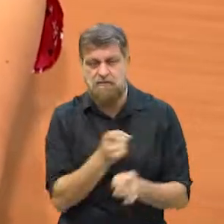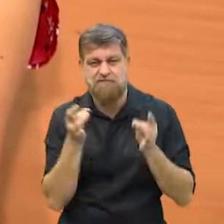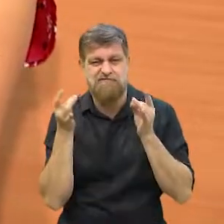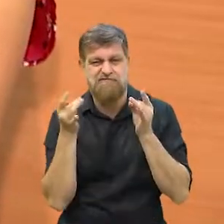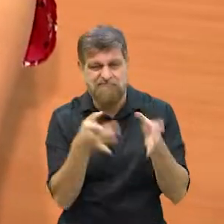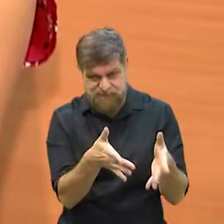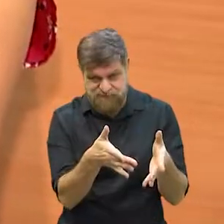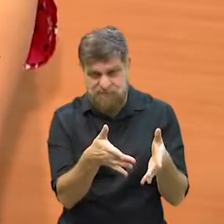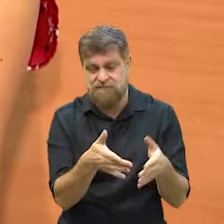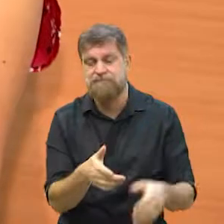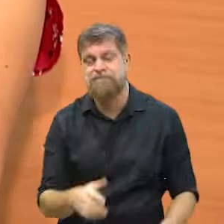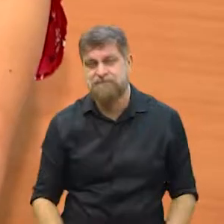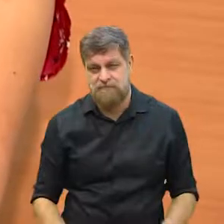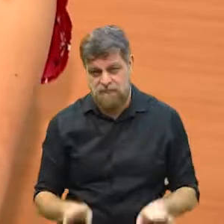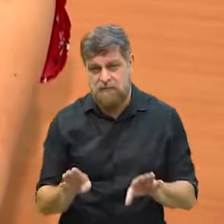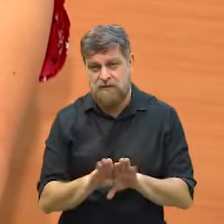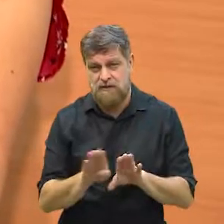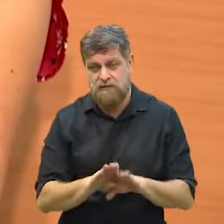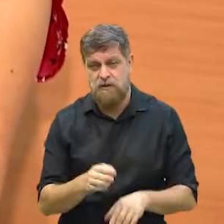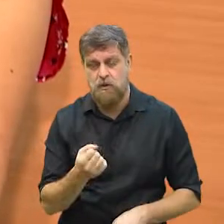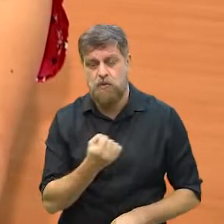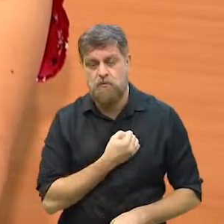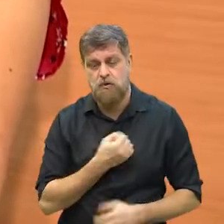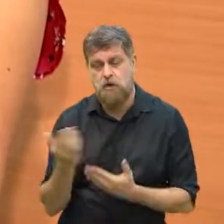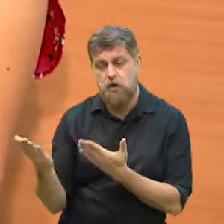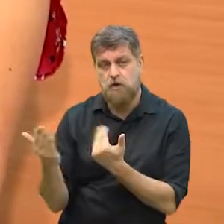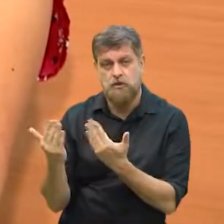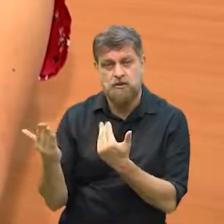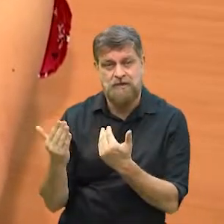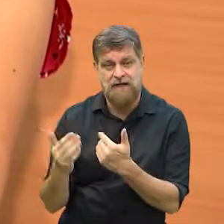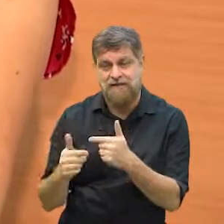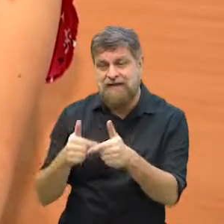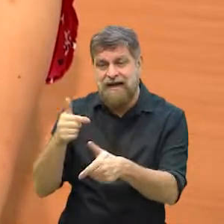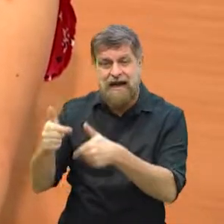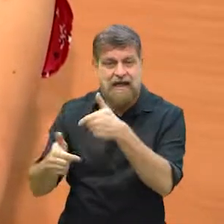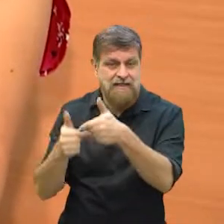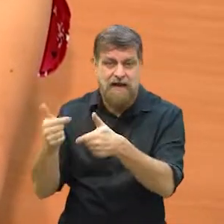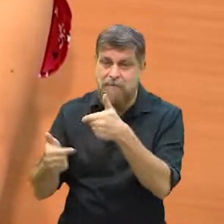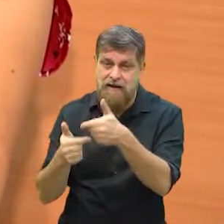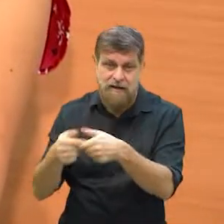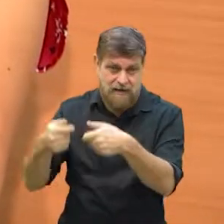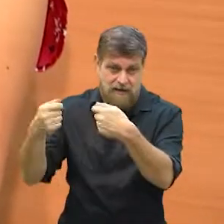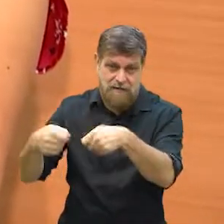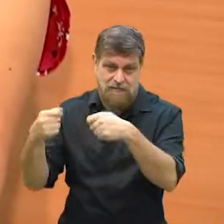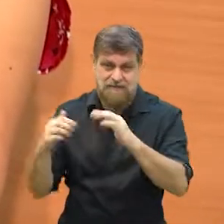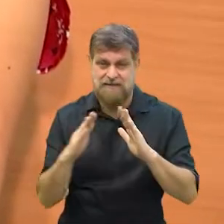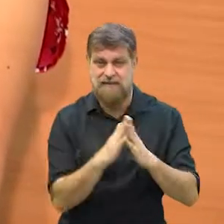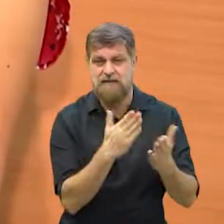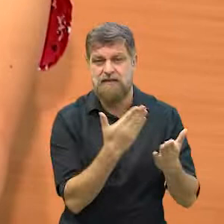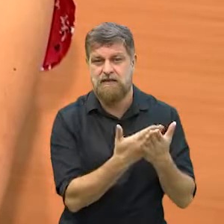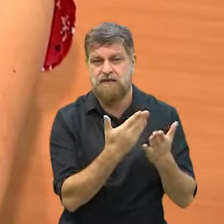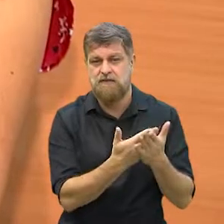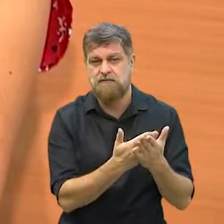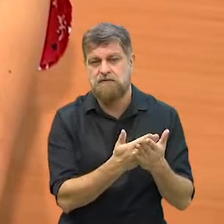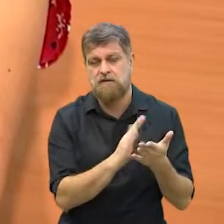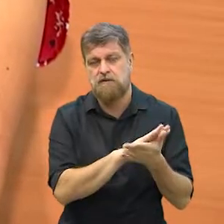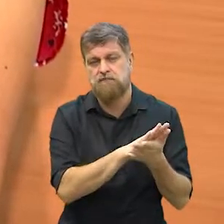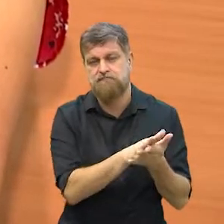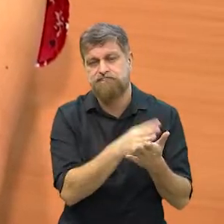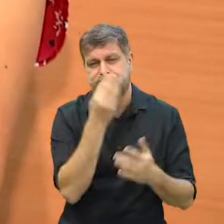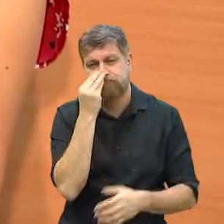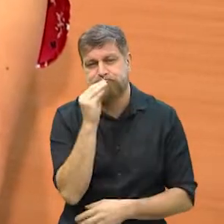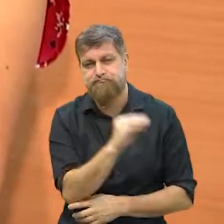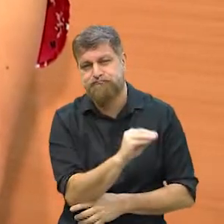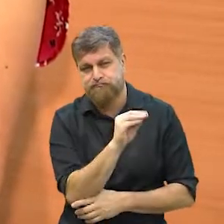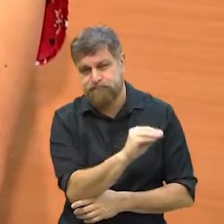escolar, aumentou o número de jovens que precisam contribuir com a renda da casa, então estão ingressando mais cedo no